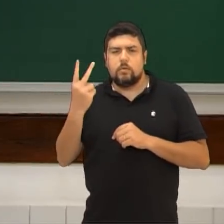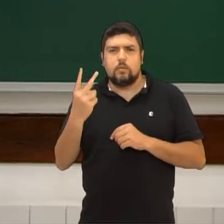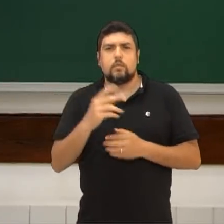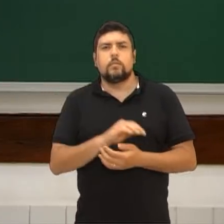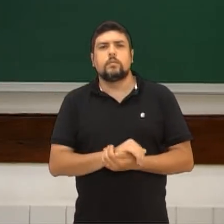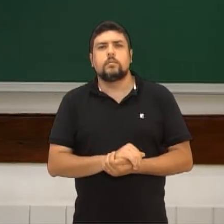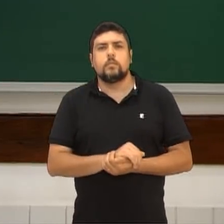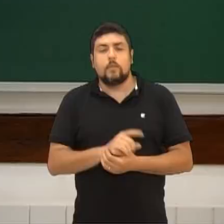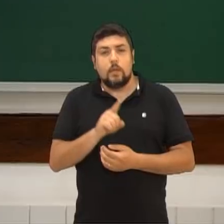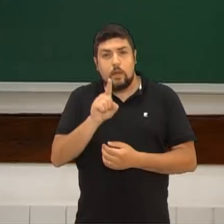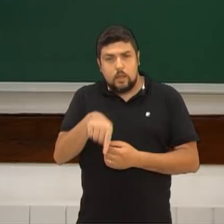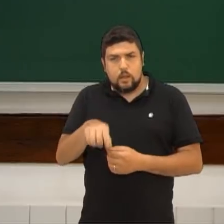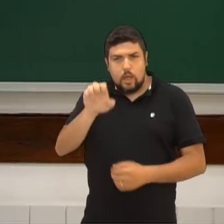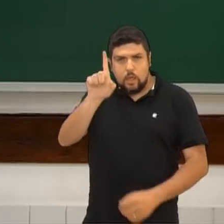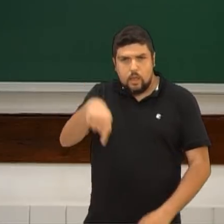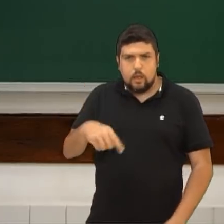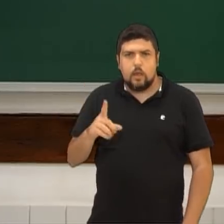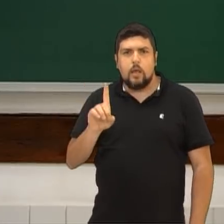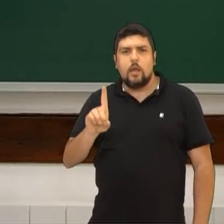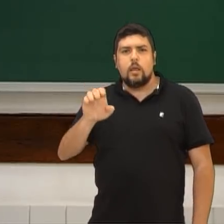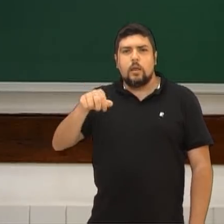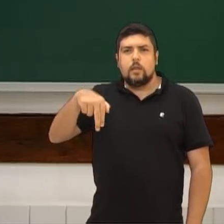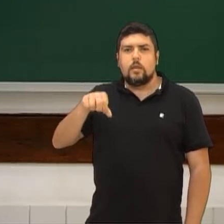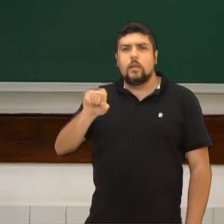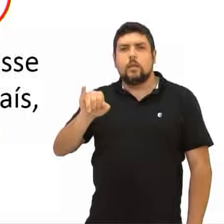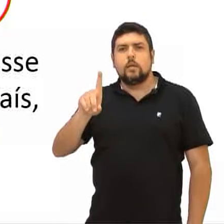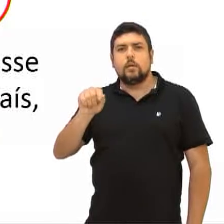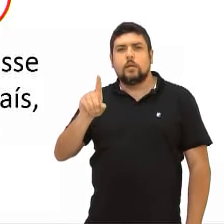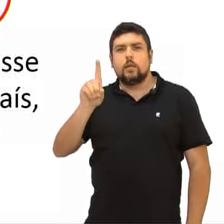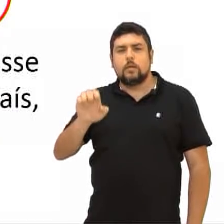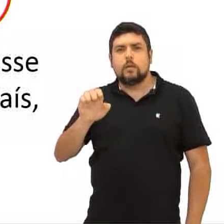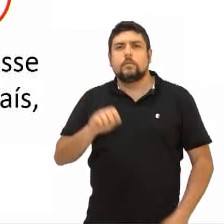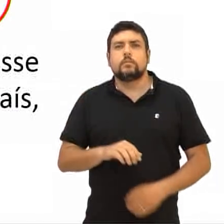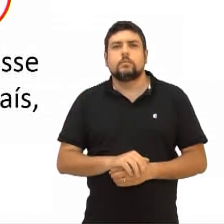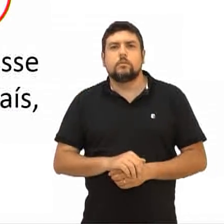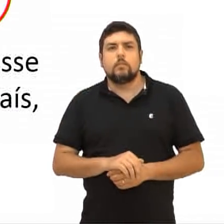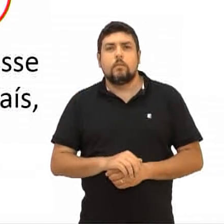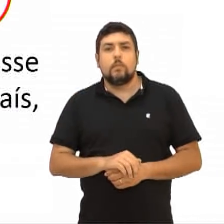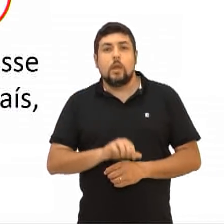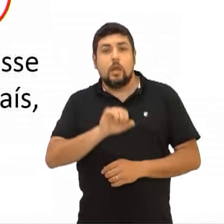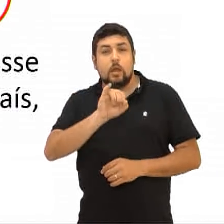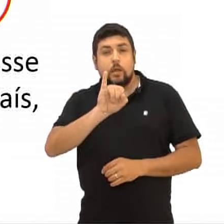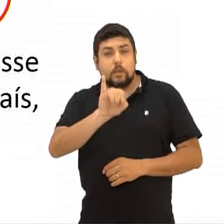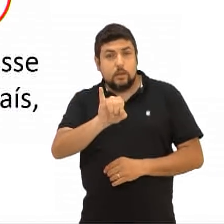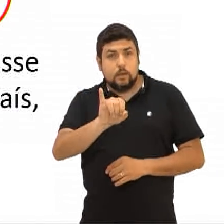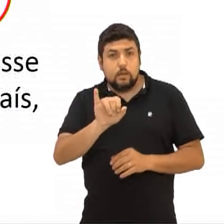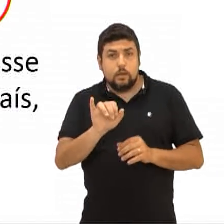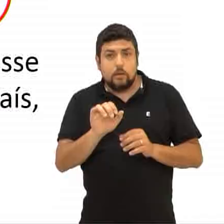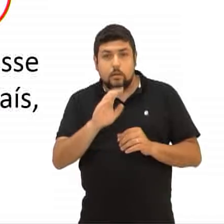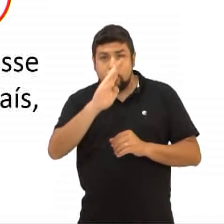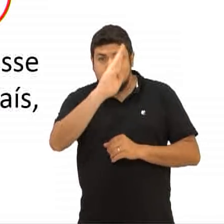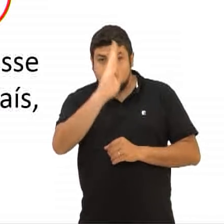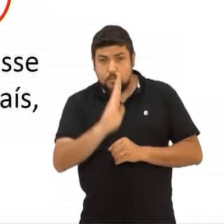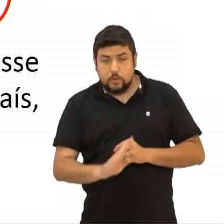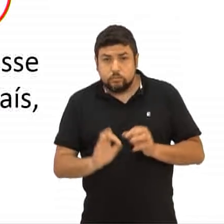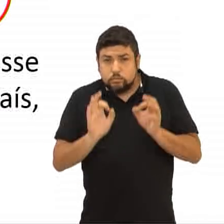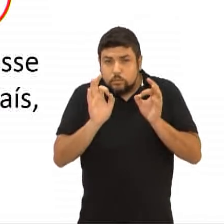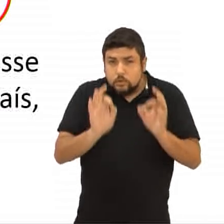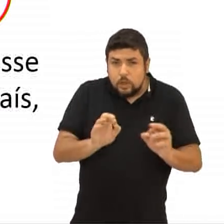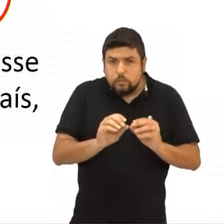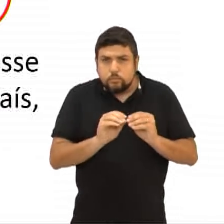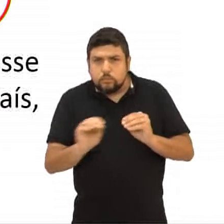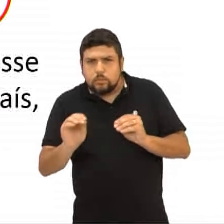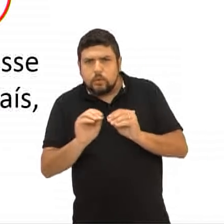Ou seja, se a população brasileira estivesse uniformemente distribuída em toda a extensão do